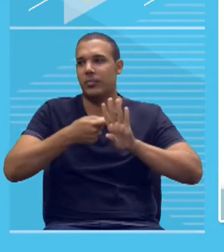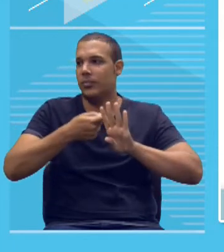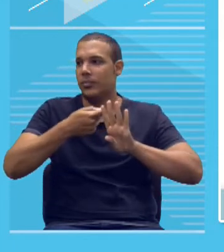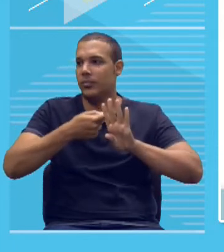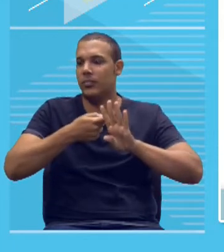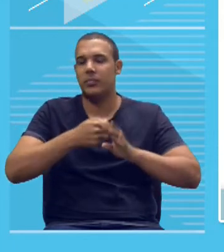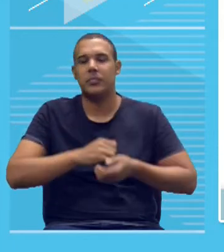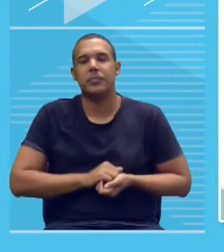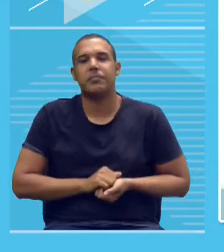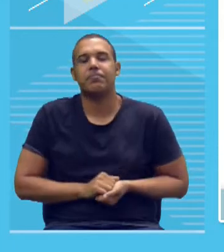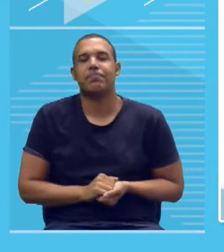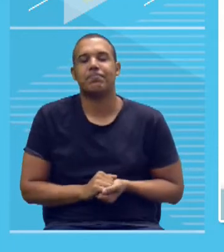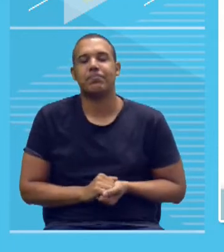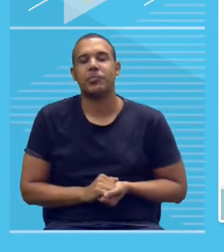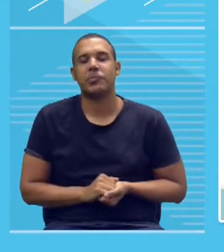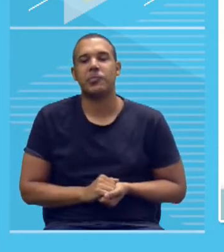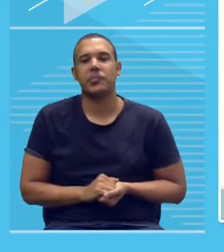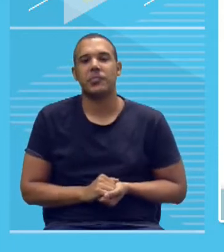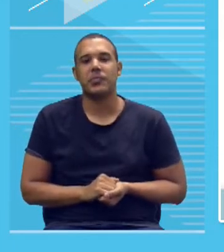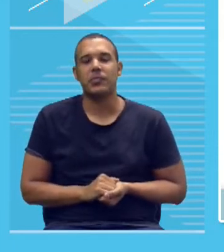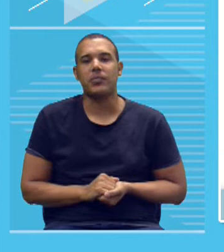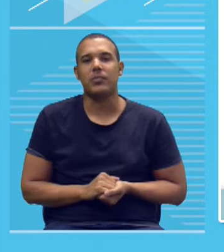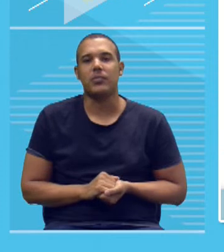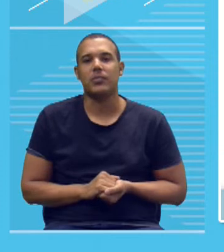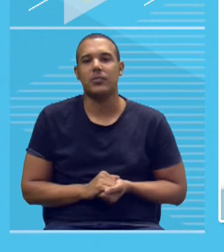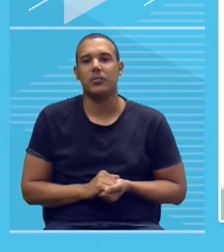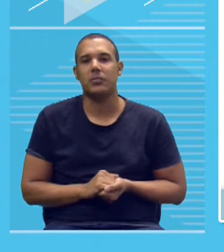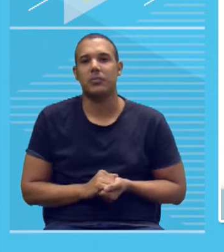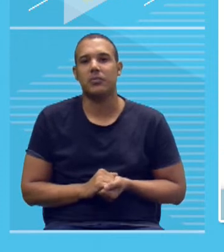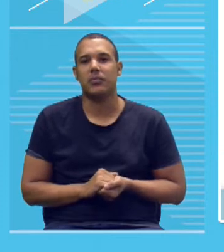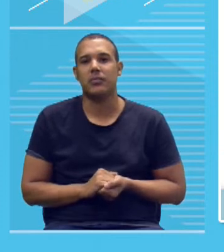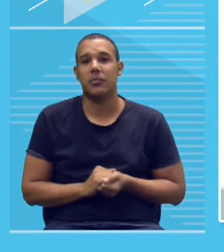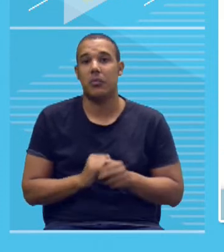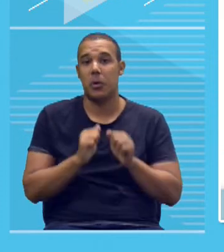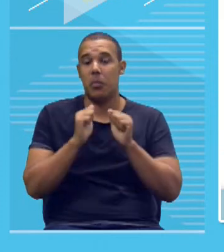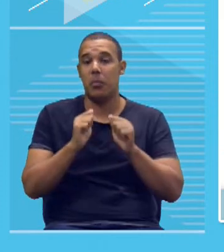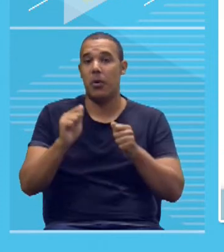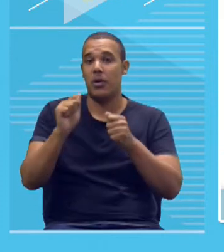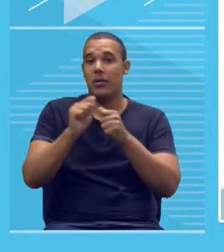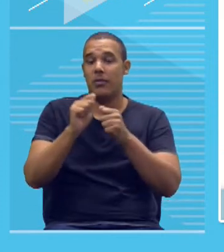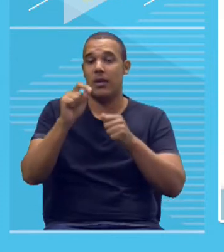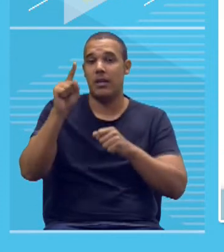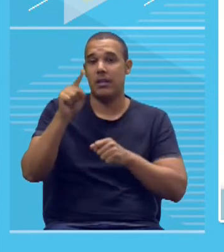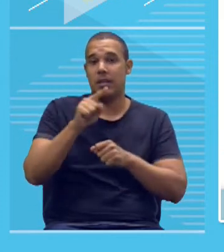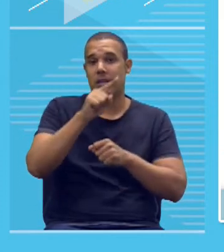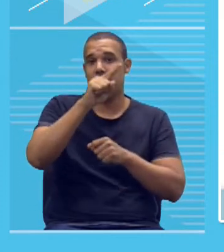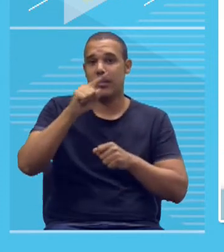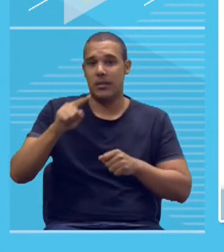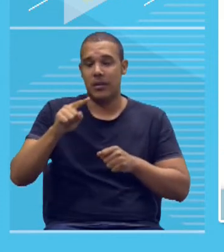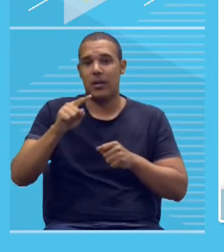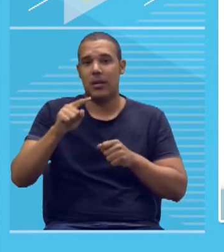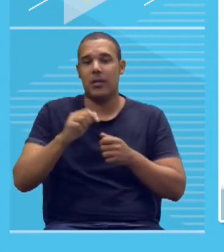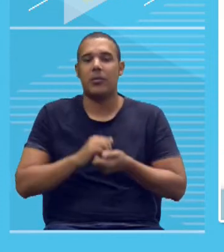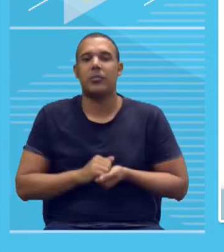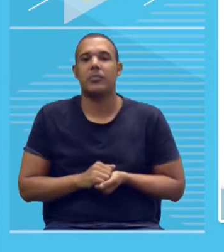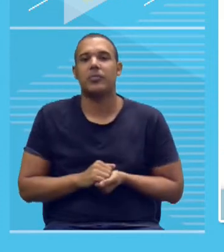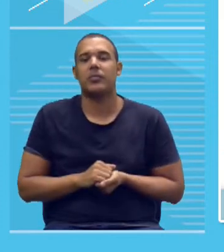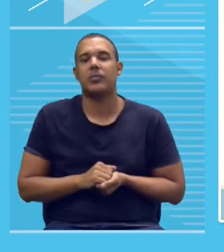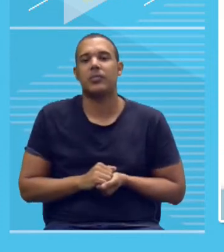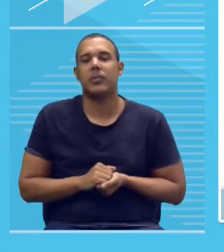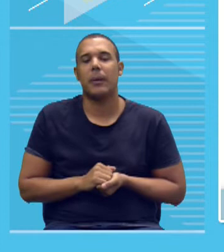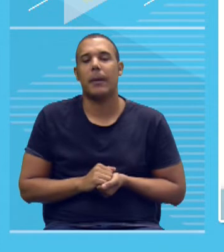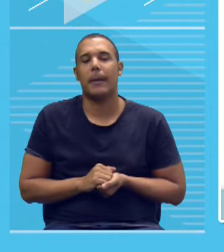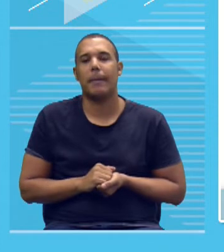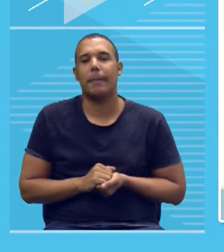dá para fazer por regra de três agora alguns alunos se atrapalha um pouquinho com relação a organização porque não é só eu montar a